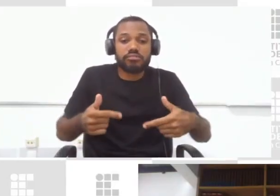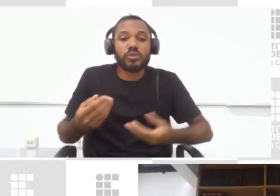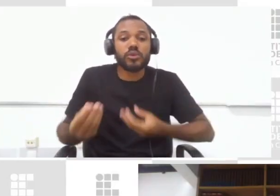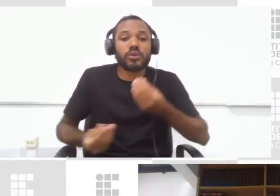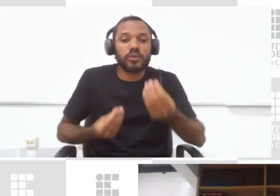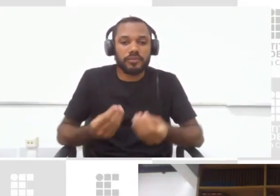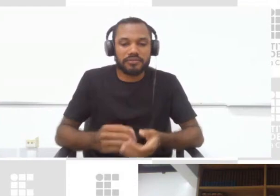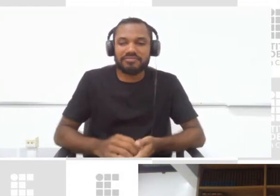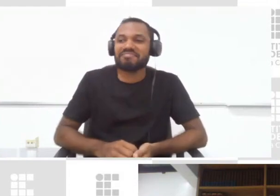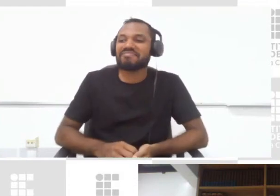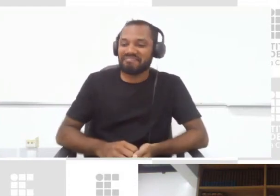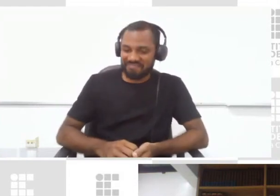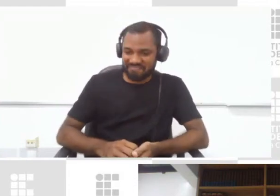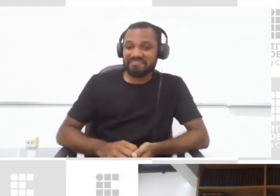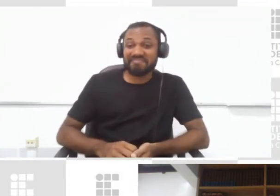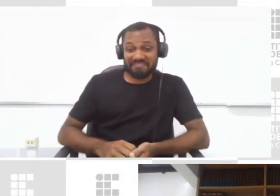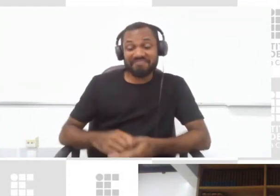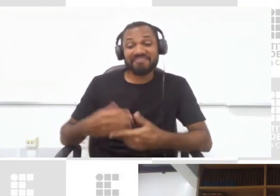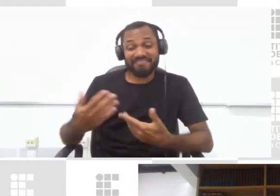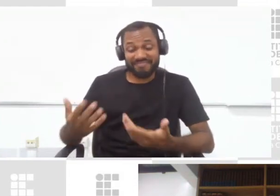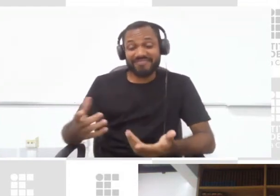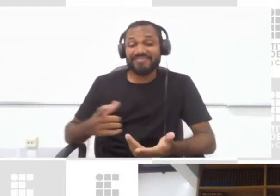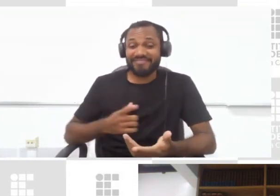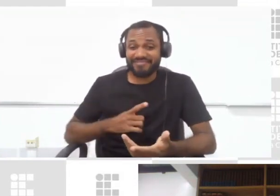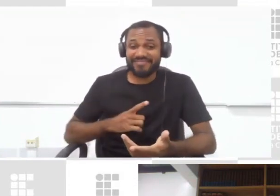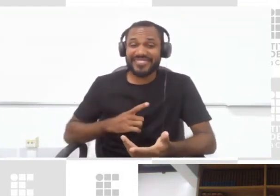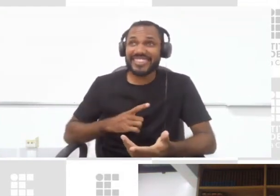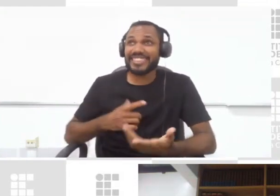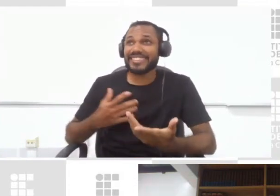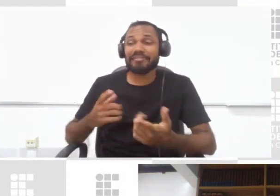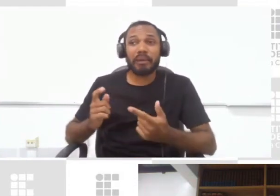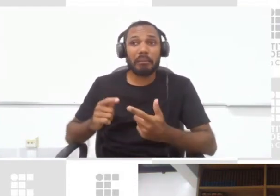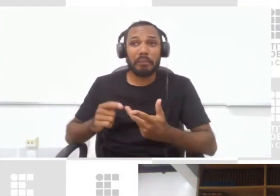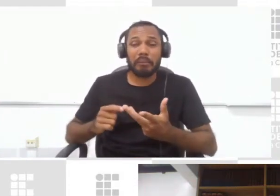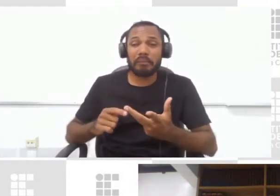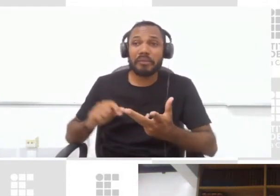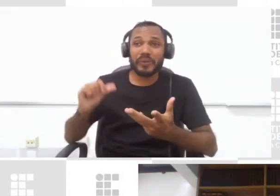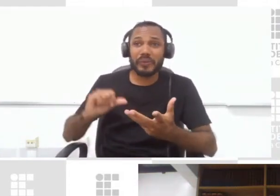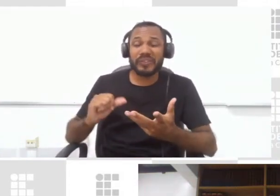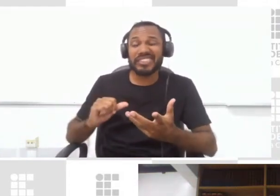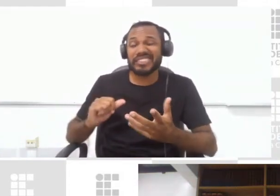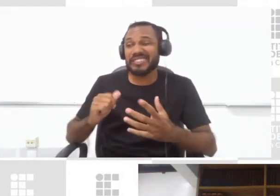nós temos muitas razões cotidianas para desanimar, mas não adianta desanimar.